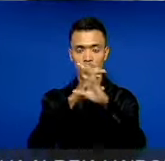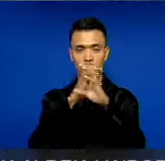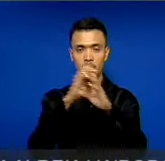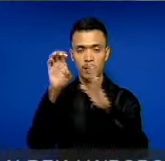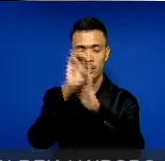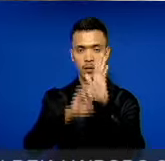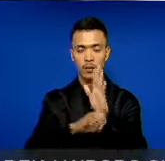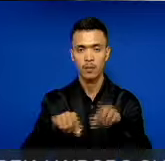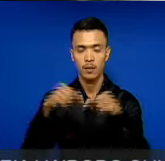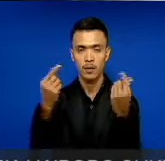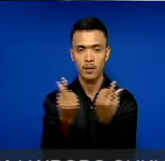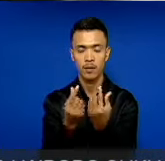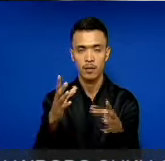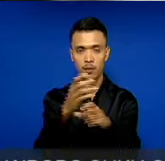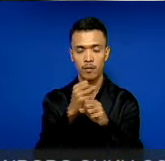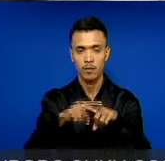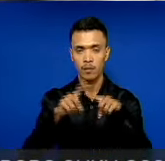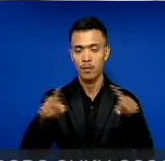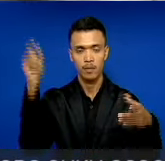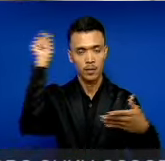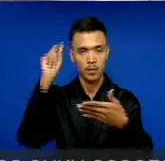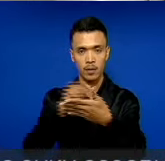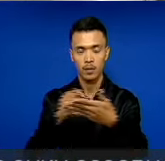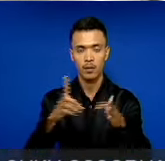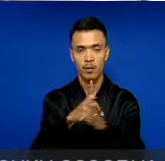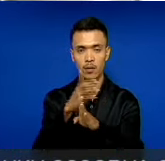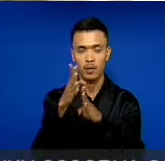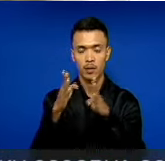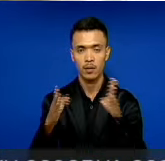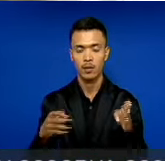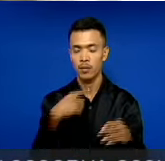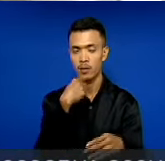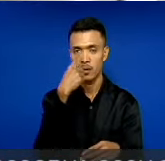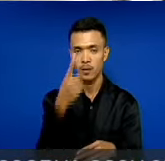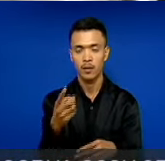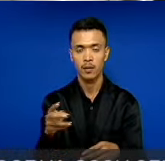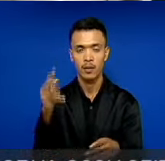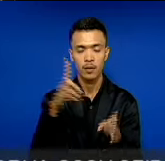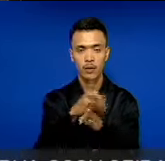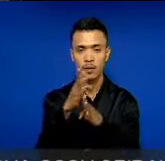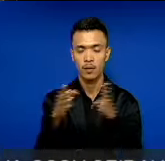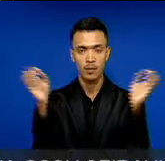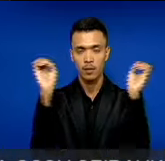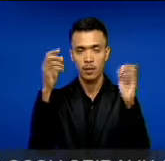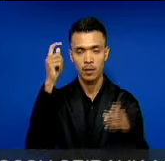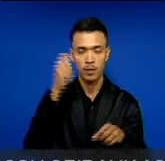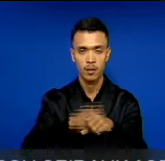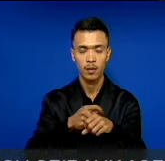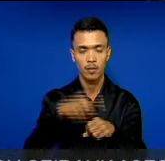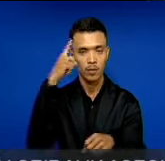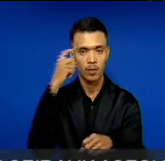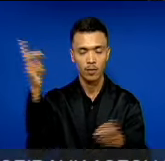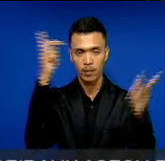conjunta halo apreensão, mas vê secretária, diretora de gestão patrimônio Estado informa, diretora Laia Tempo, também ocupado o serviço